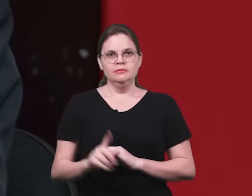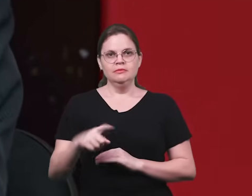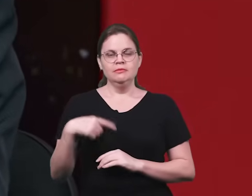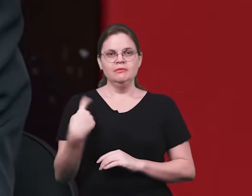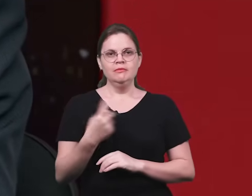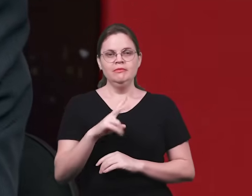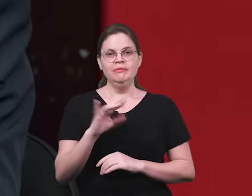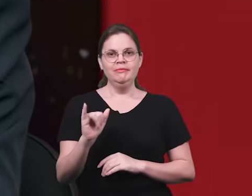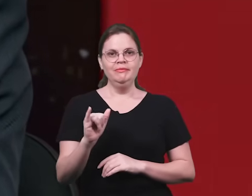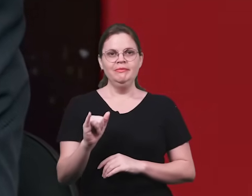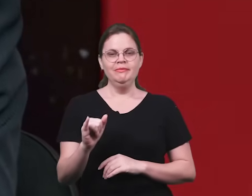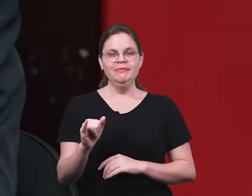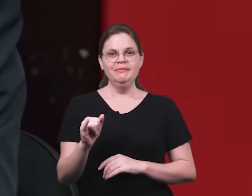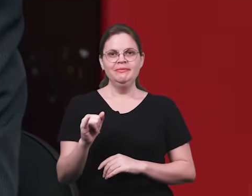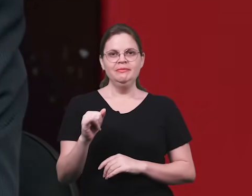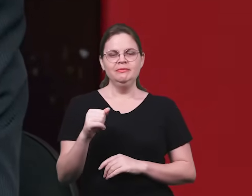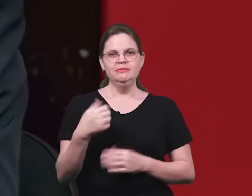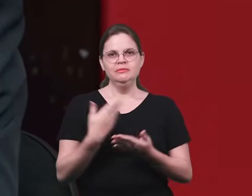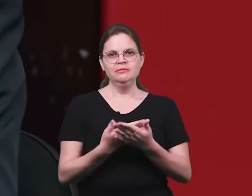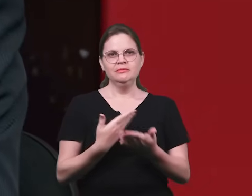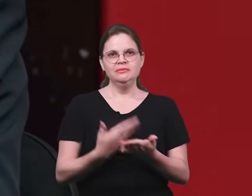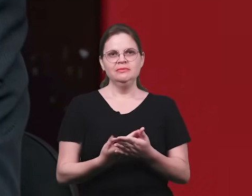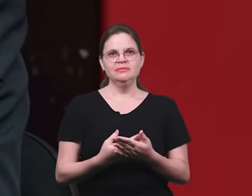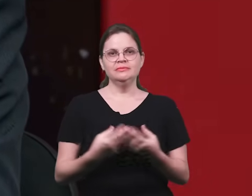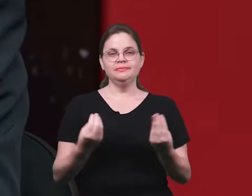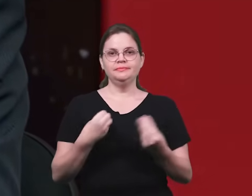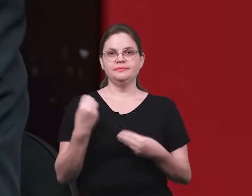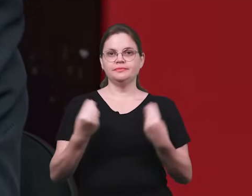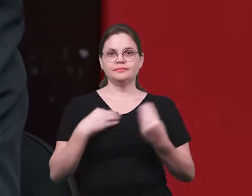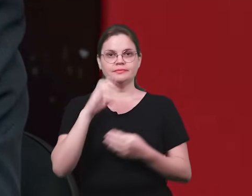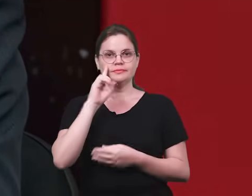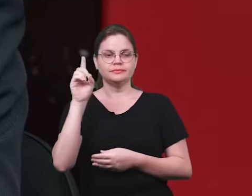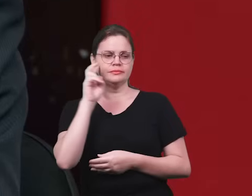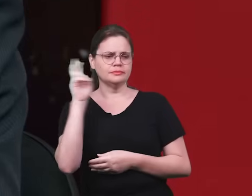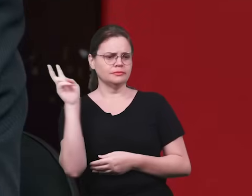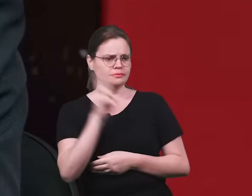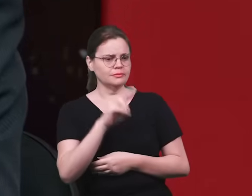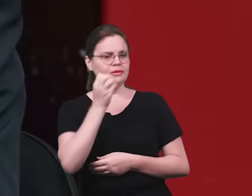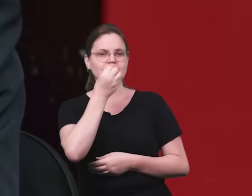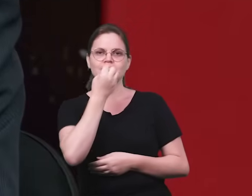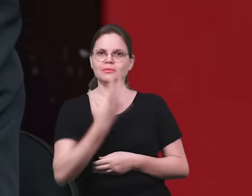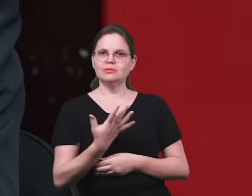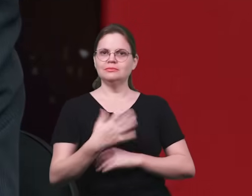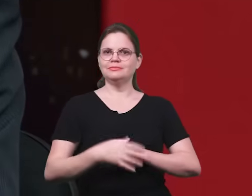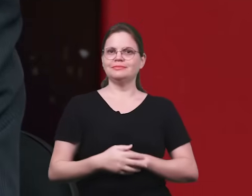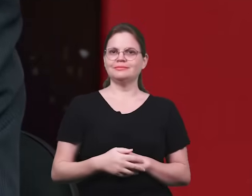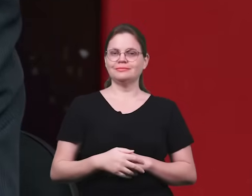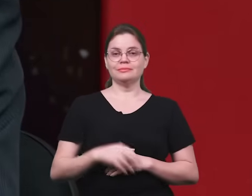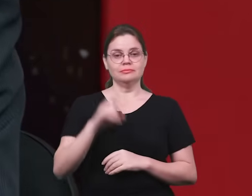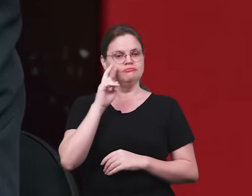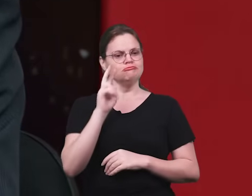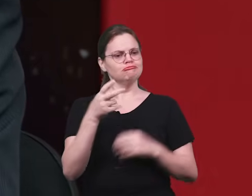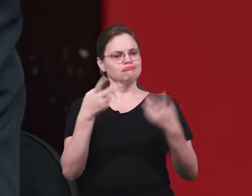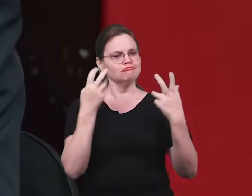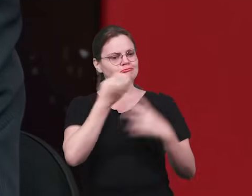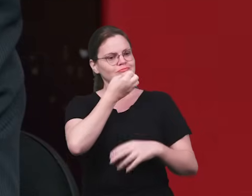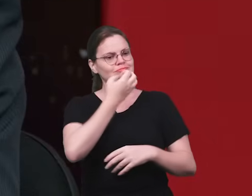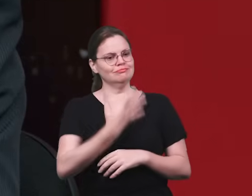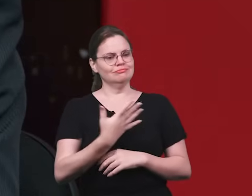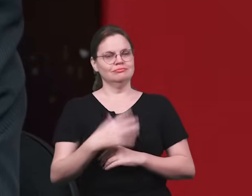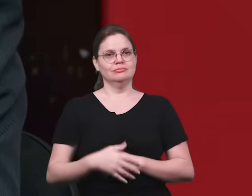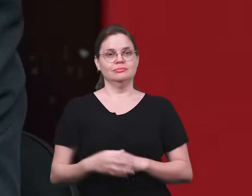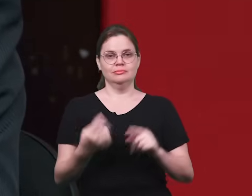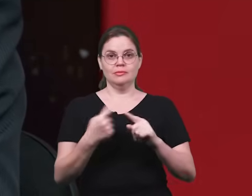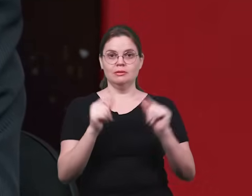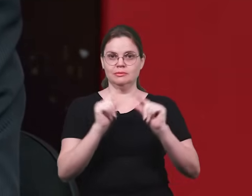ao que a gente vai ver aqui como e viu que era bom. Essa expressão é uma expressão interessante, né,